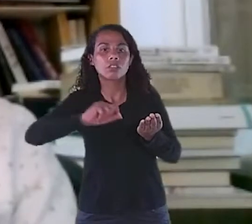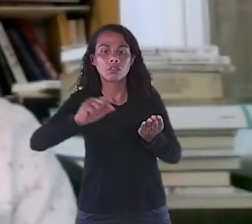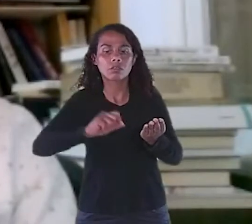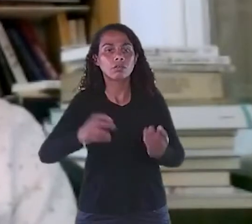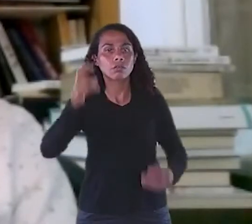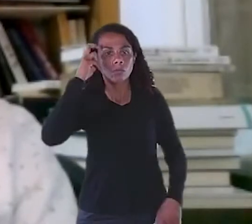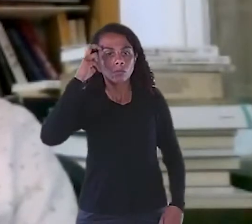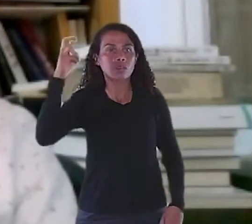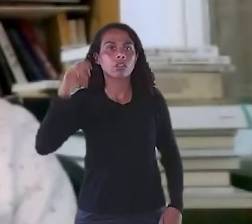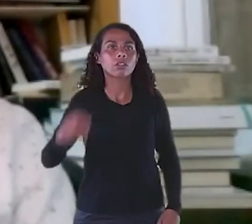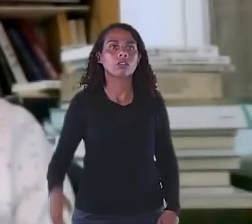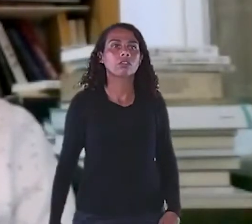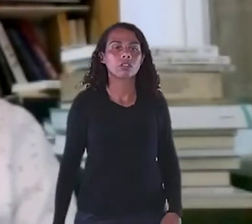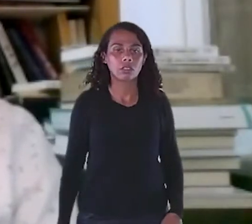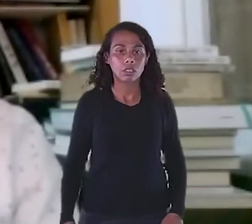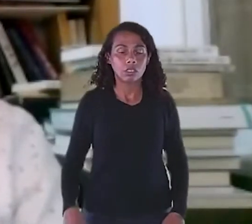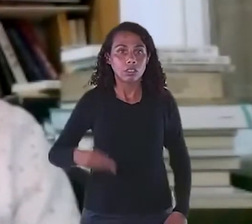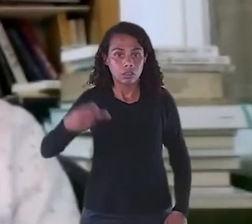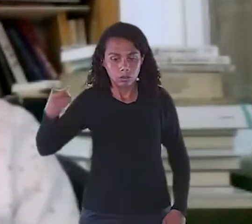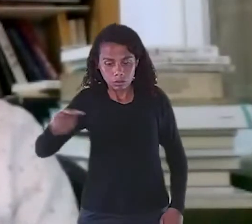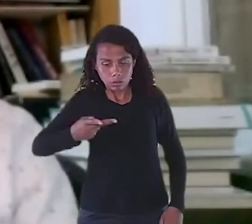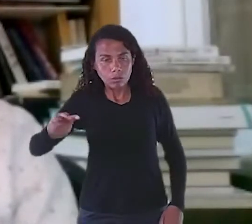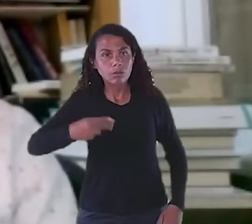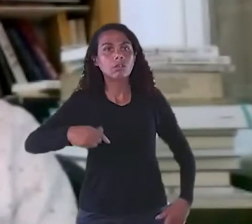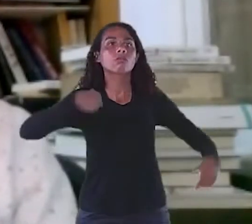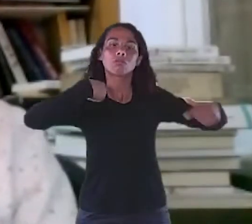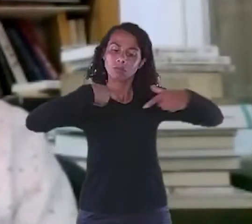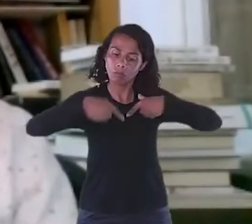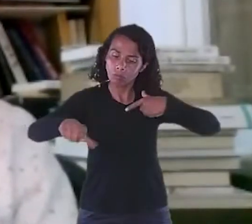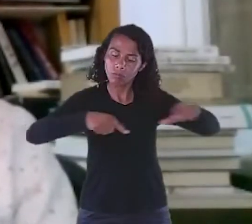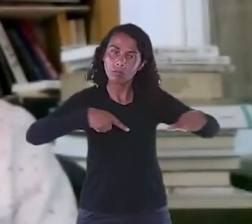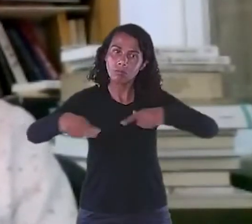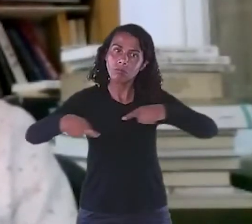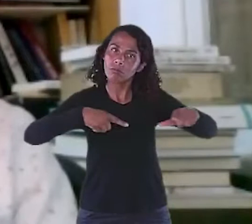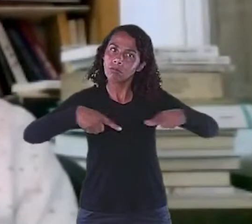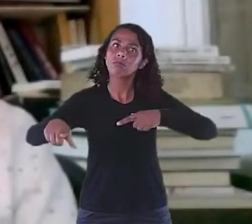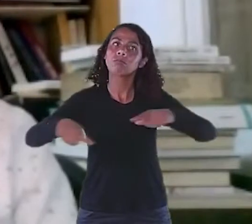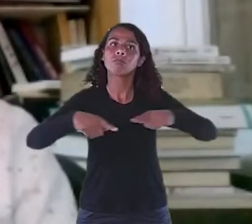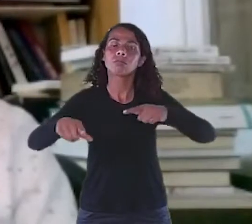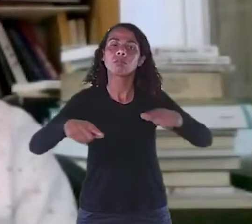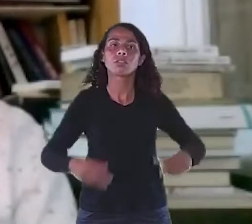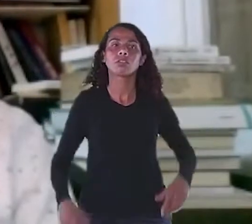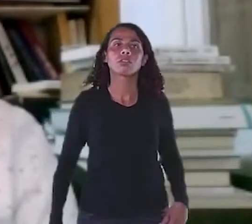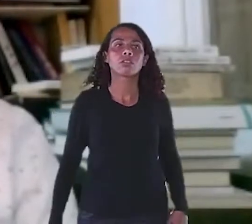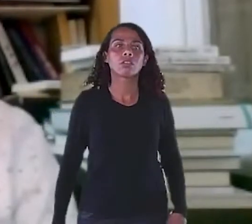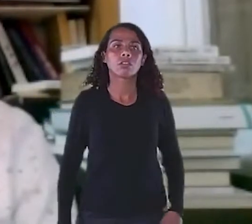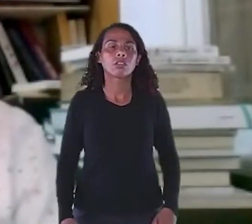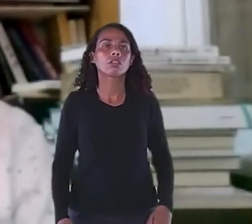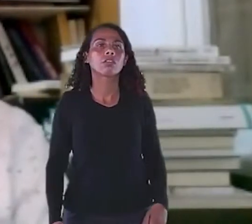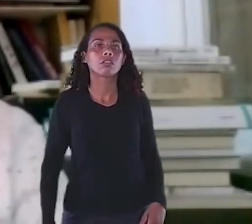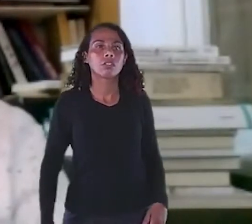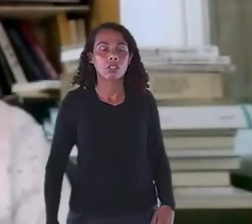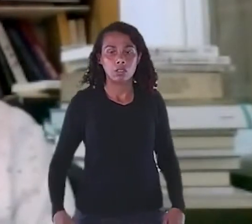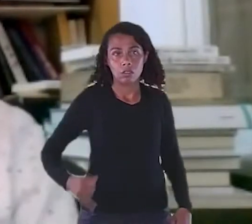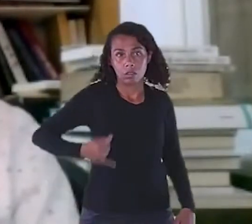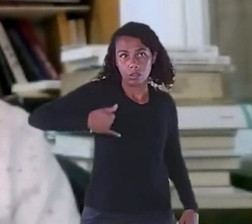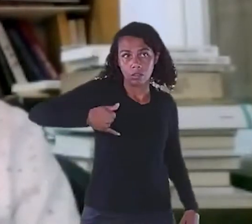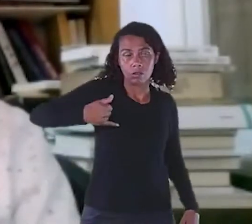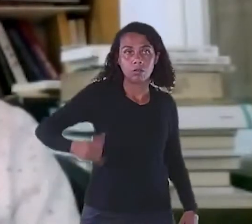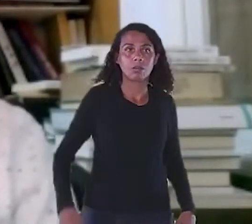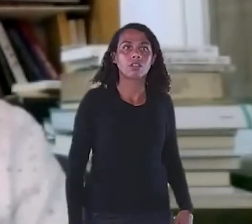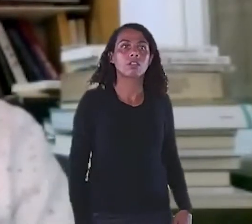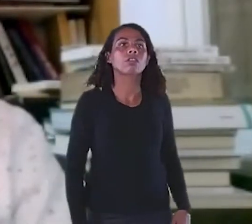quando eu trabalhei com o Murilo no suplemento literário, eu tinha uns 23 a 25 anos, por aí, já tive essas idades,